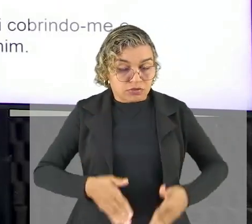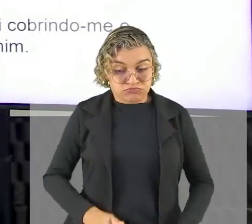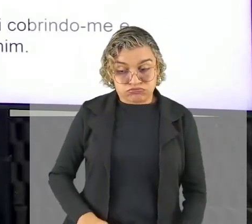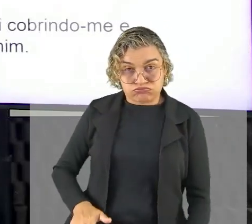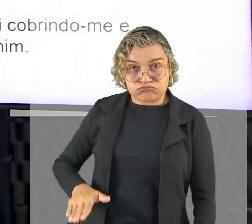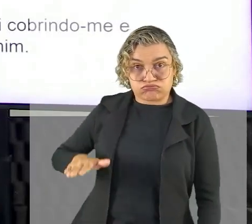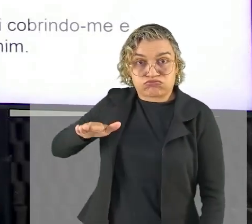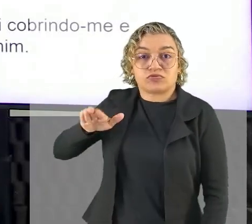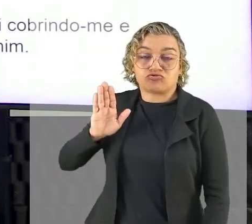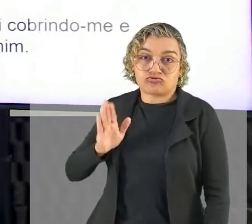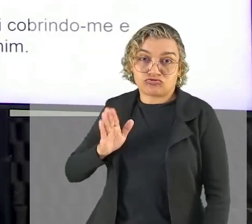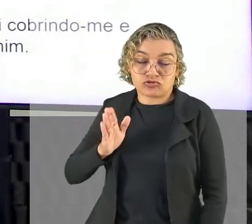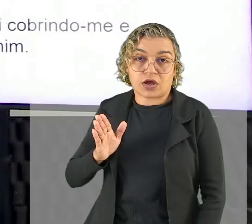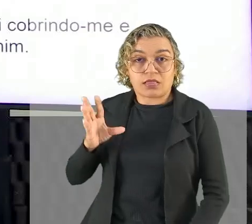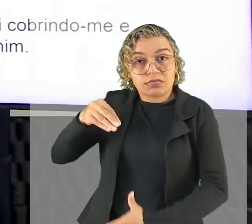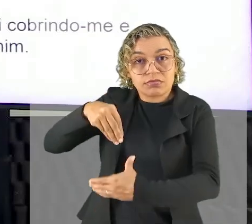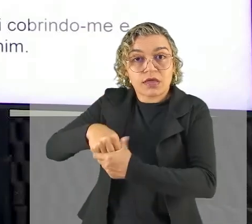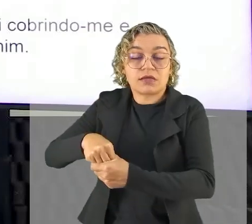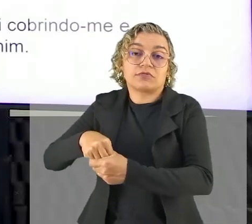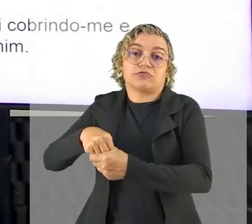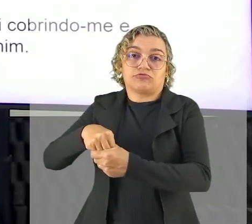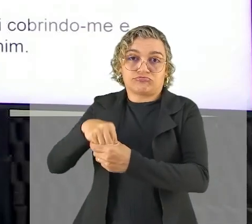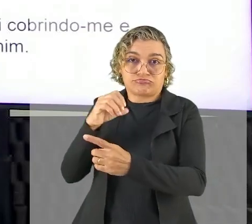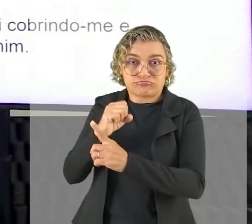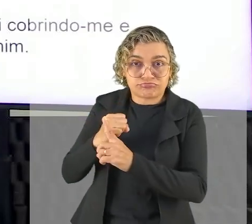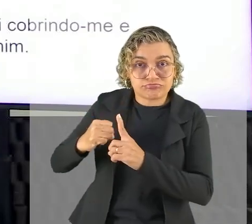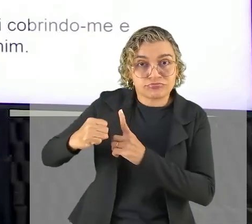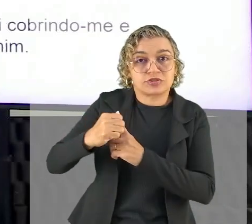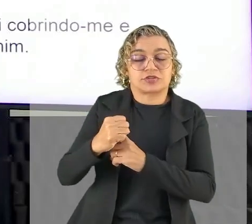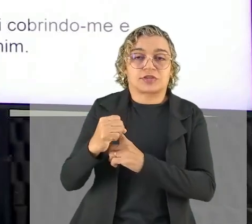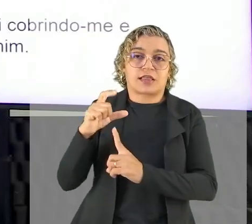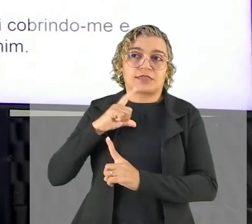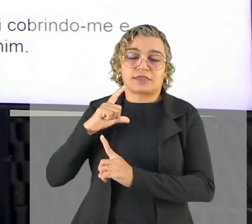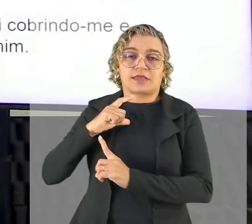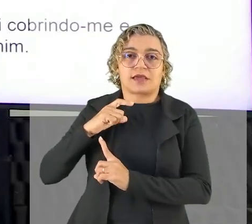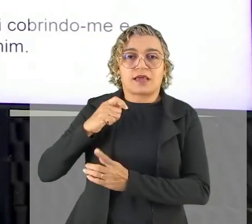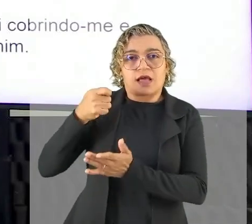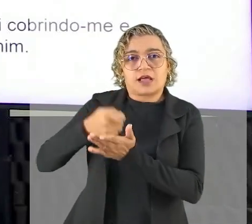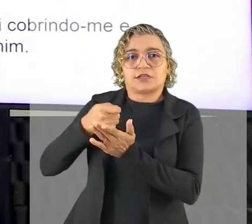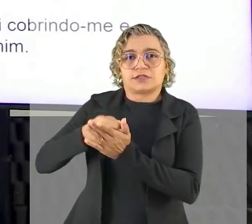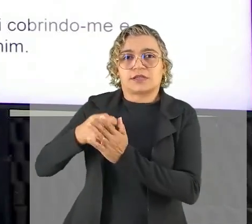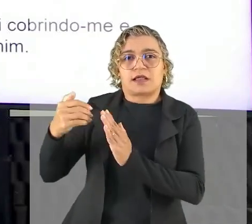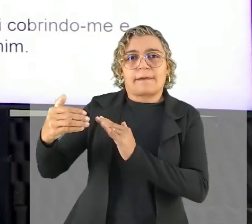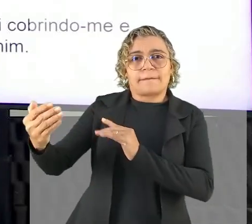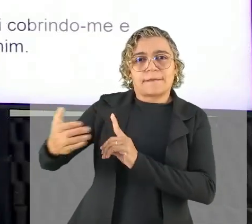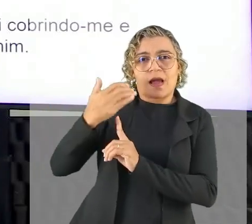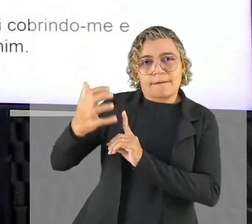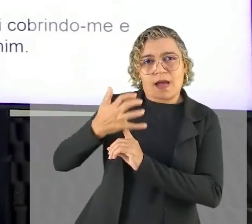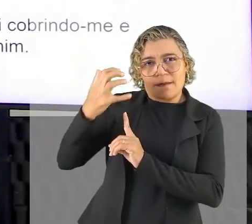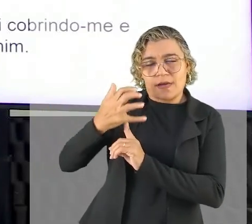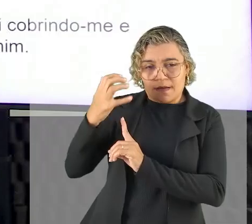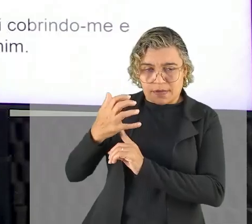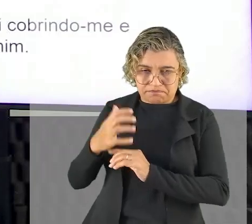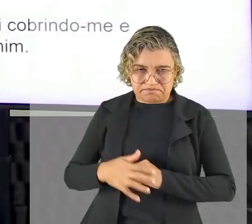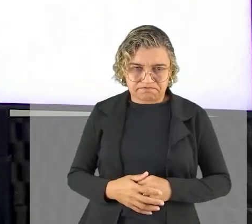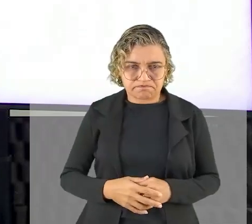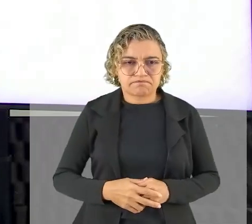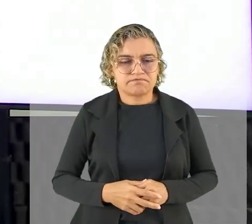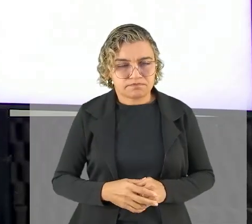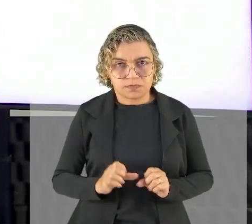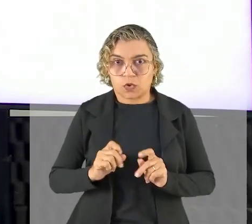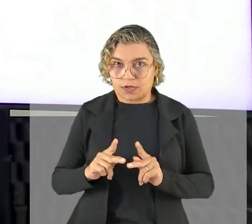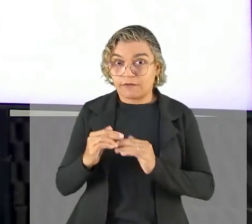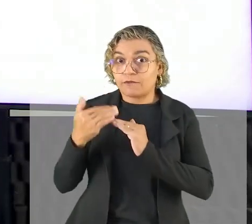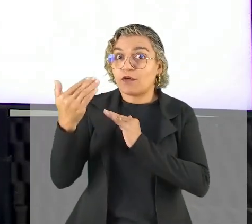já somos inseridos a uma imposição moral, né, que é tudo aquilo que vem